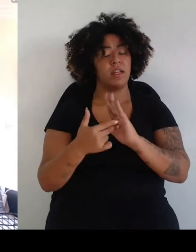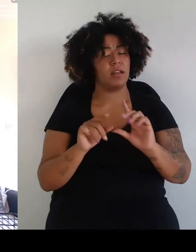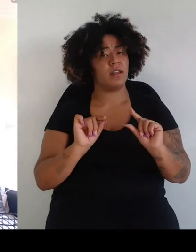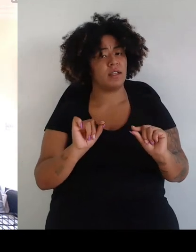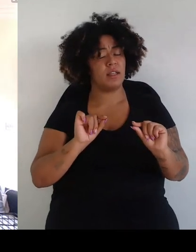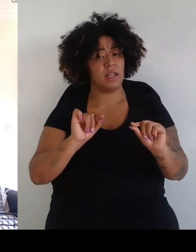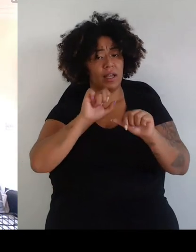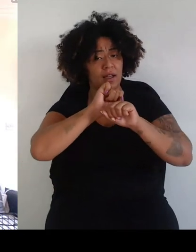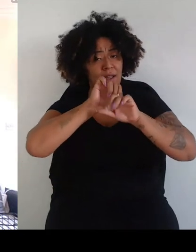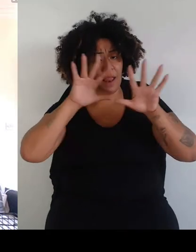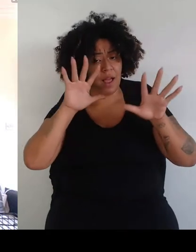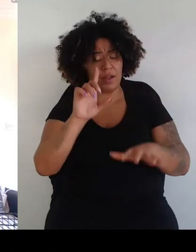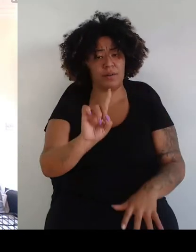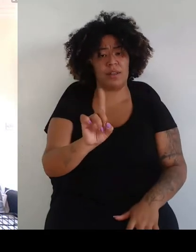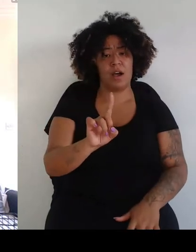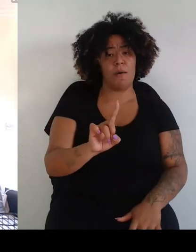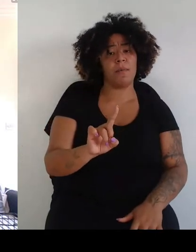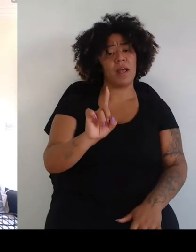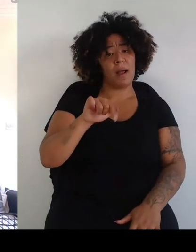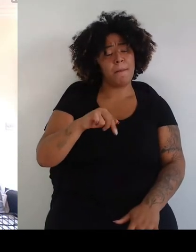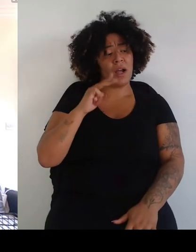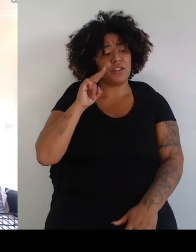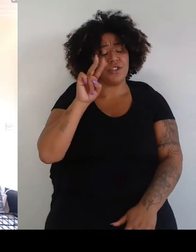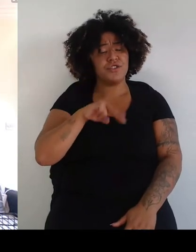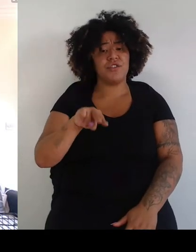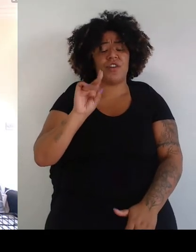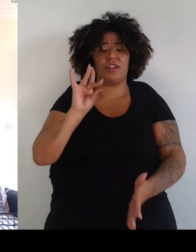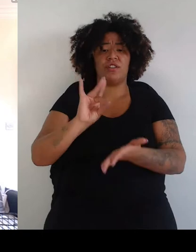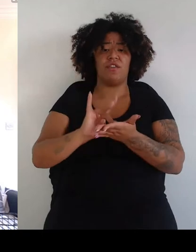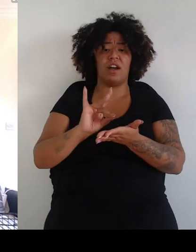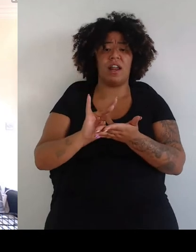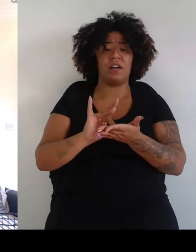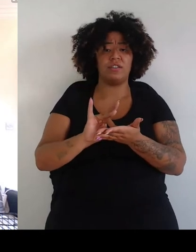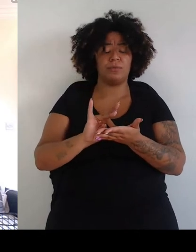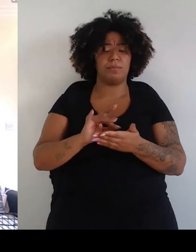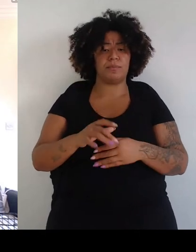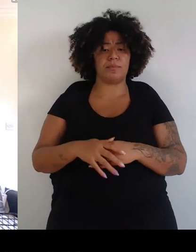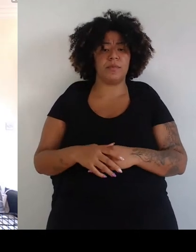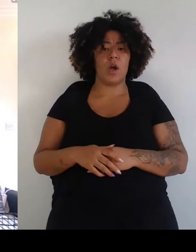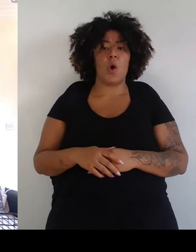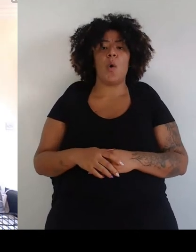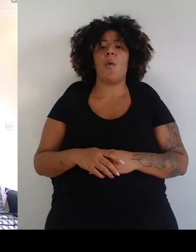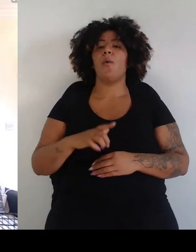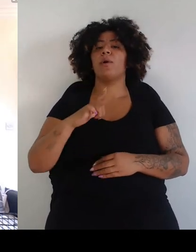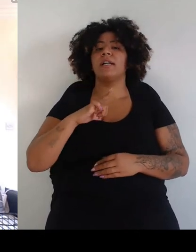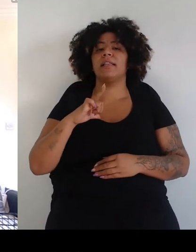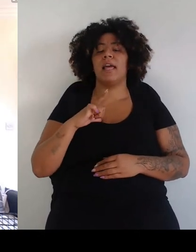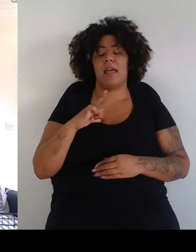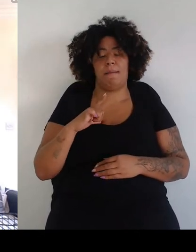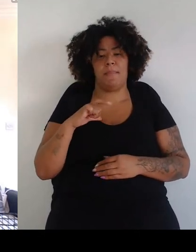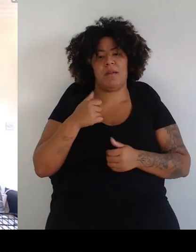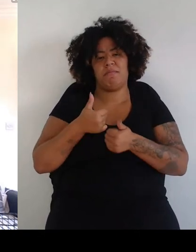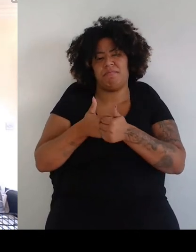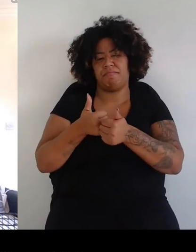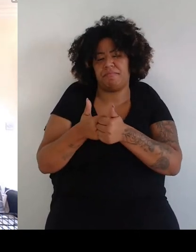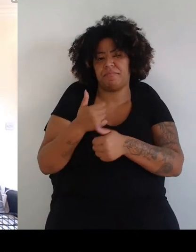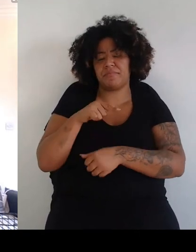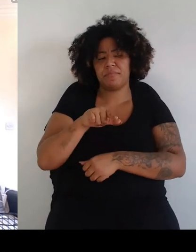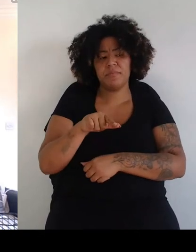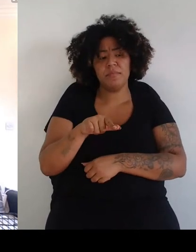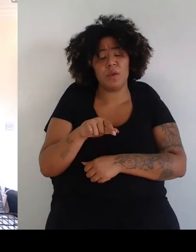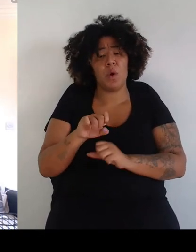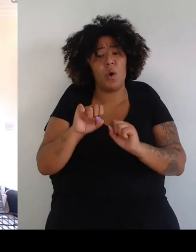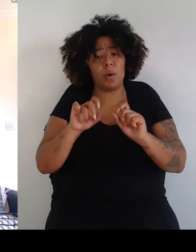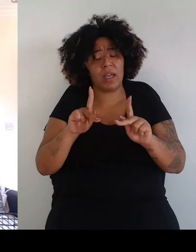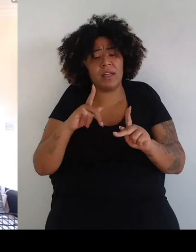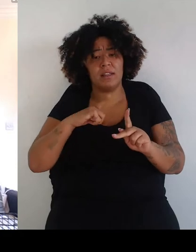o que é que vemos uma visão mais próxima das pinturas de bacon mostram que embora acha algumas características